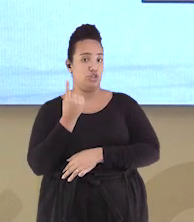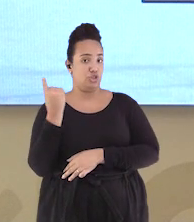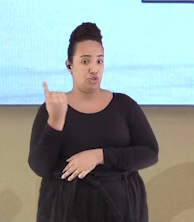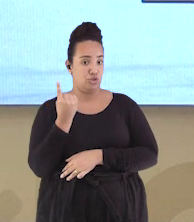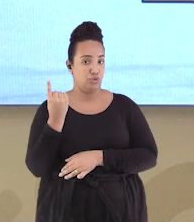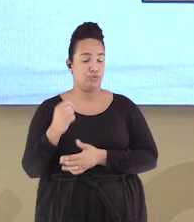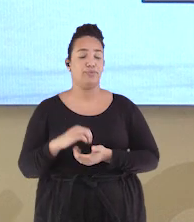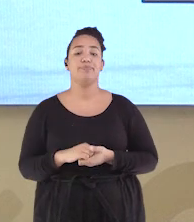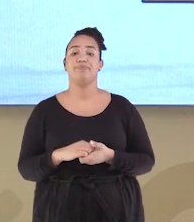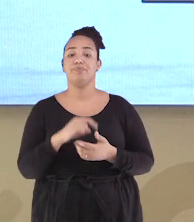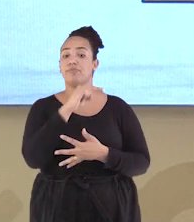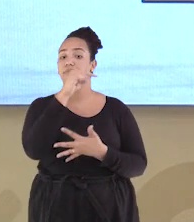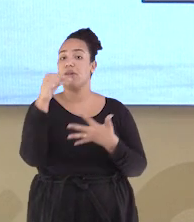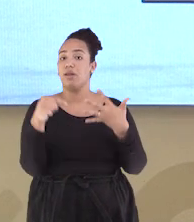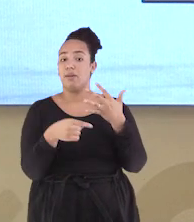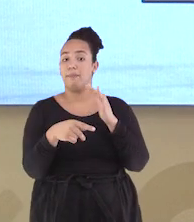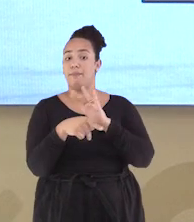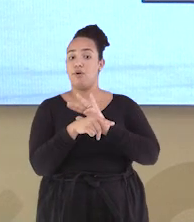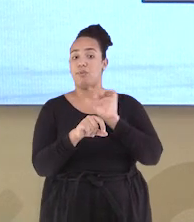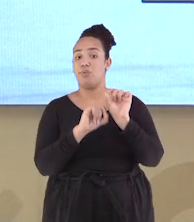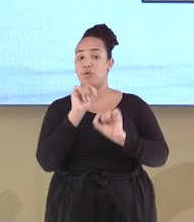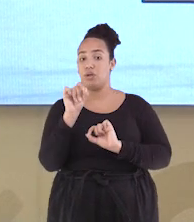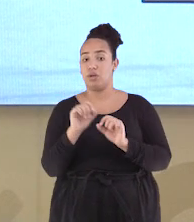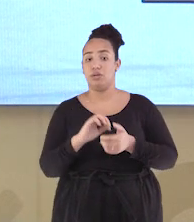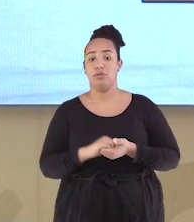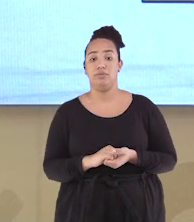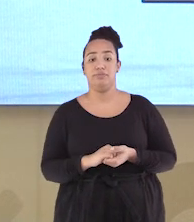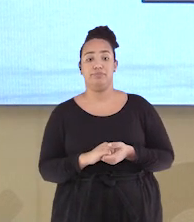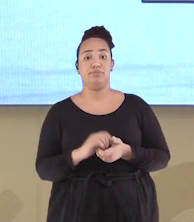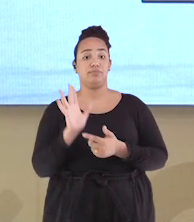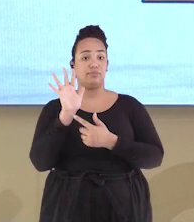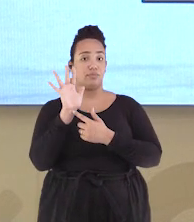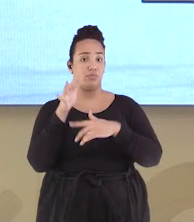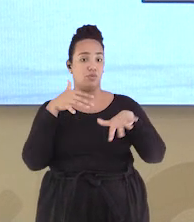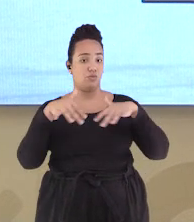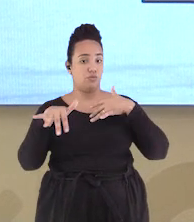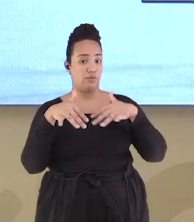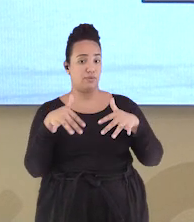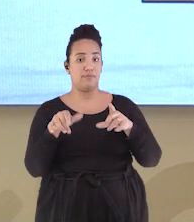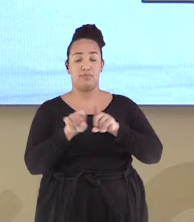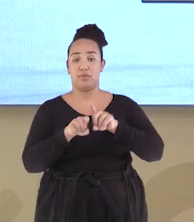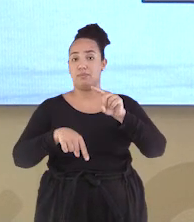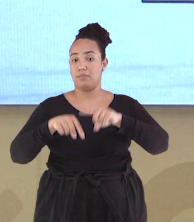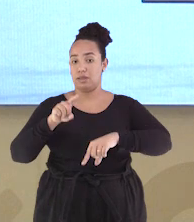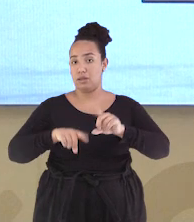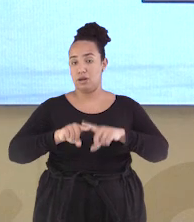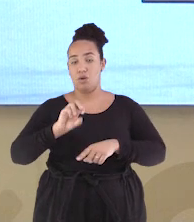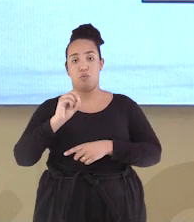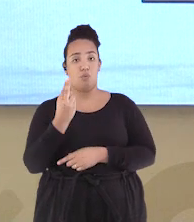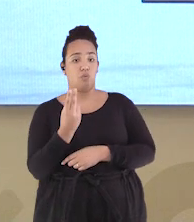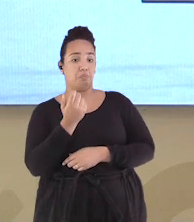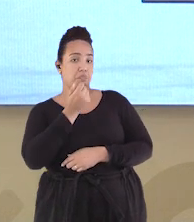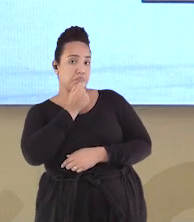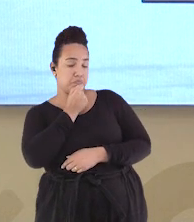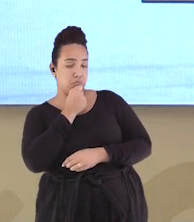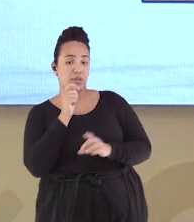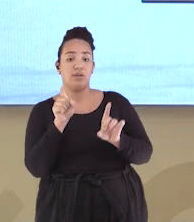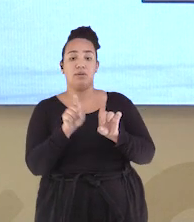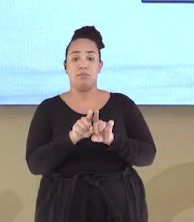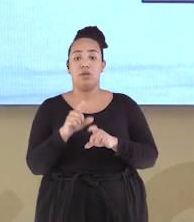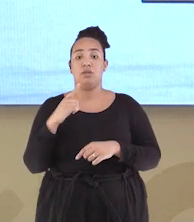rotação. Os elementos que envolvem a modalidade são movimento de mão livres e sem aparelhos. E